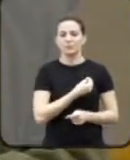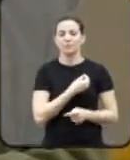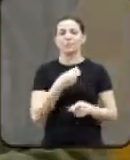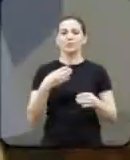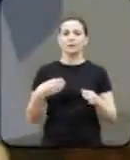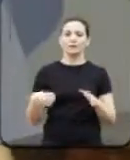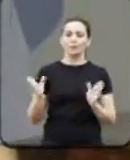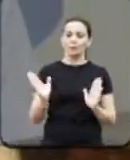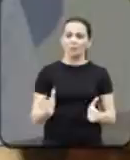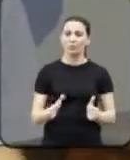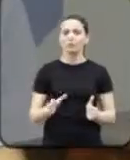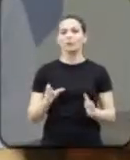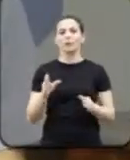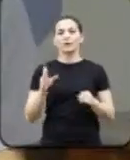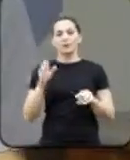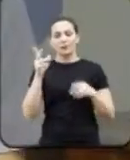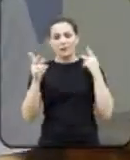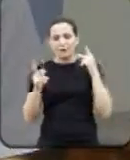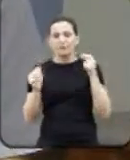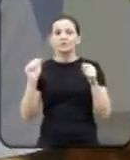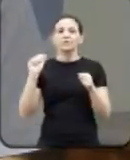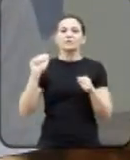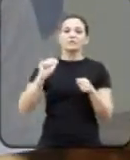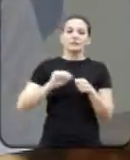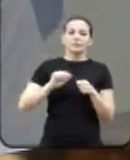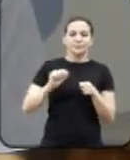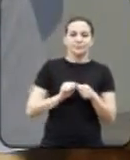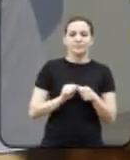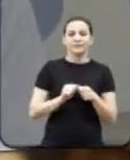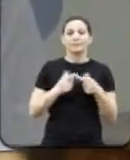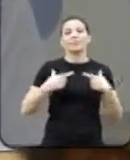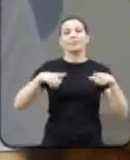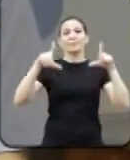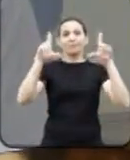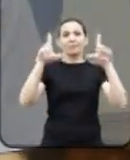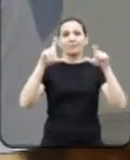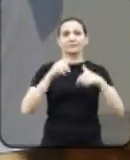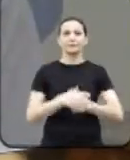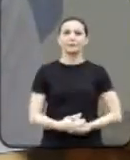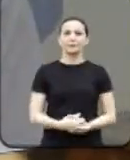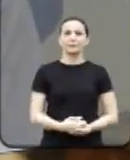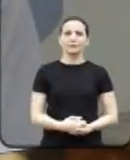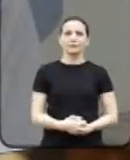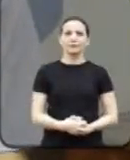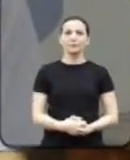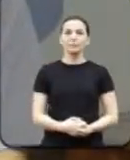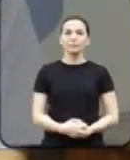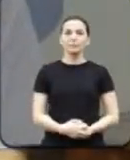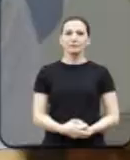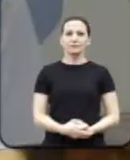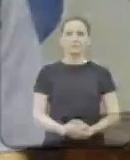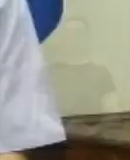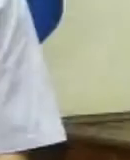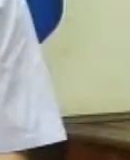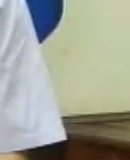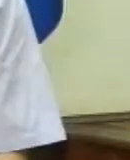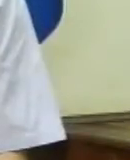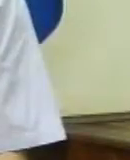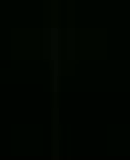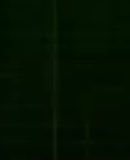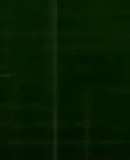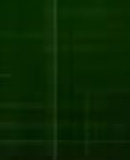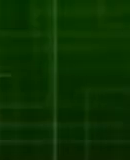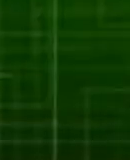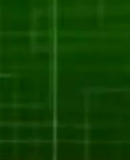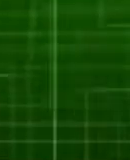Um grande abraço, então, vereador Elias Chidiek, ele que participou desta edição do programa Vereadores em Ação. Continue ligado na TV Câmara.